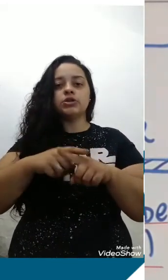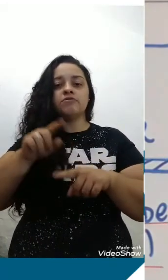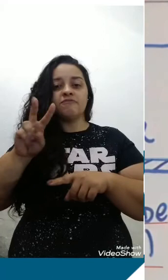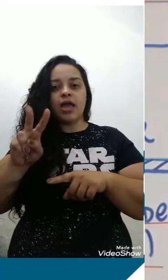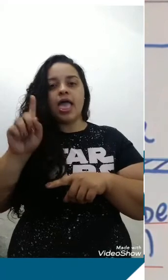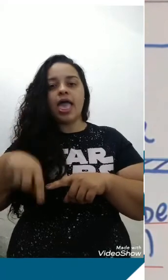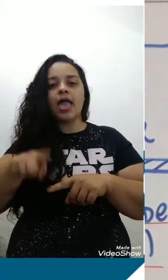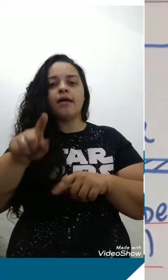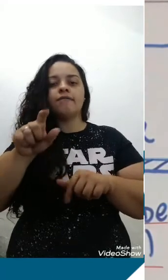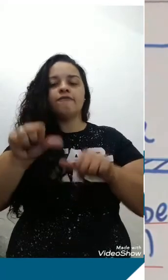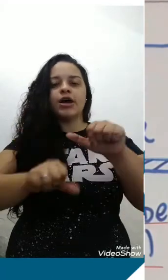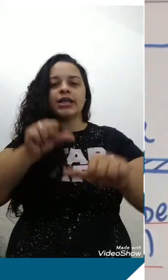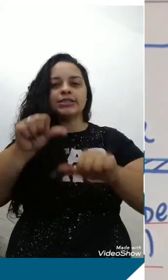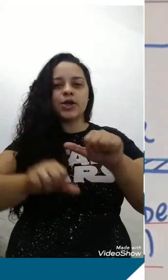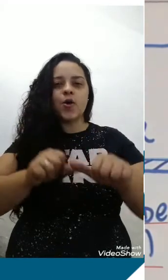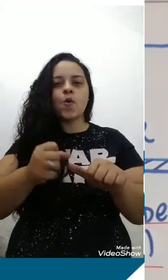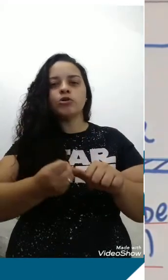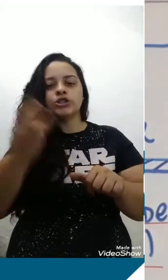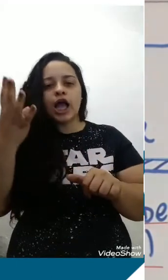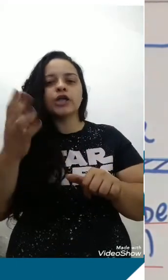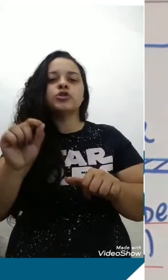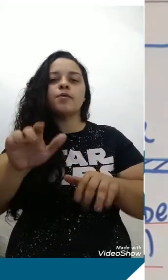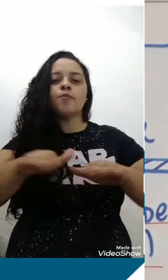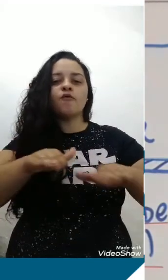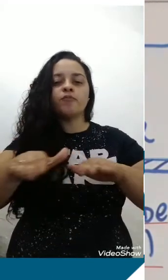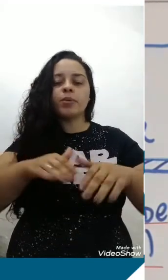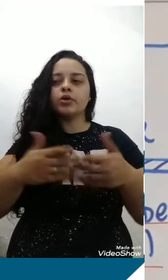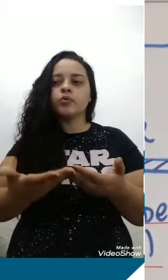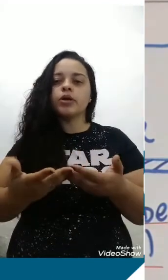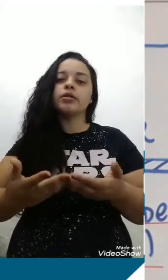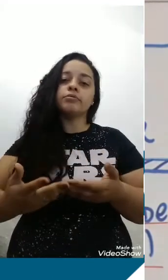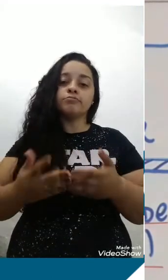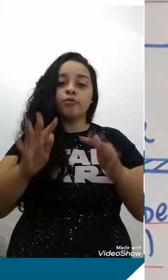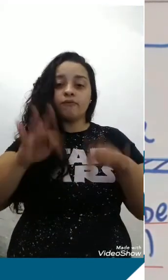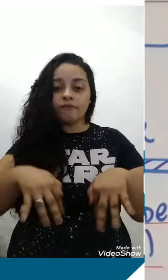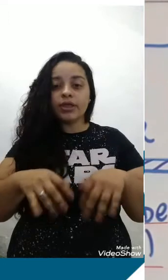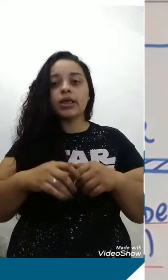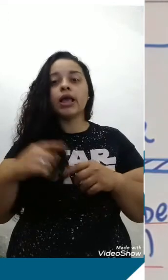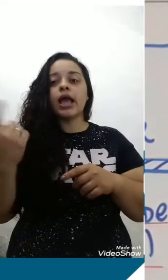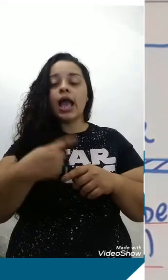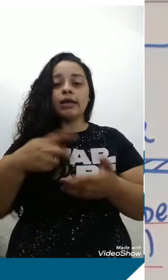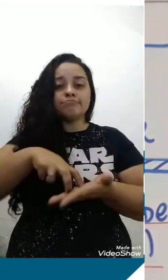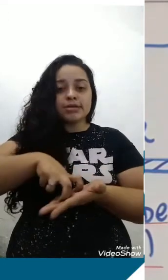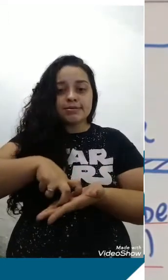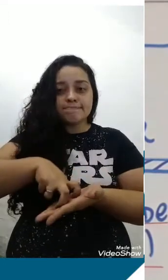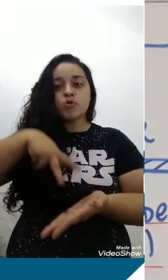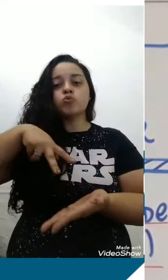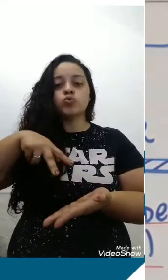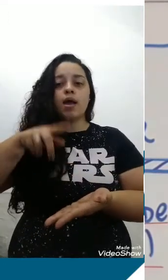a variação da quantidade de movimento. Então, no fim das contas,